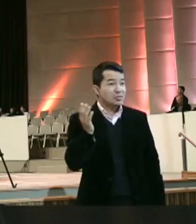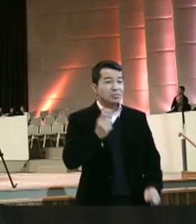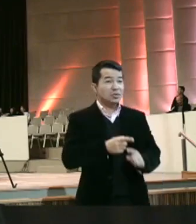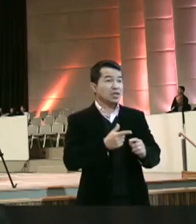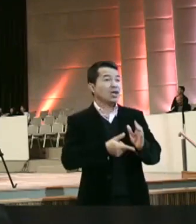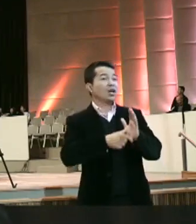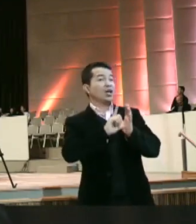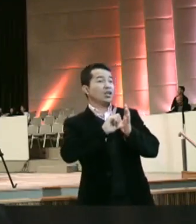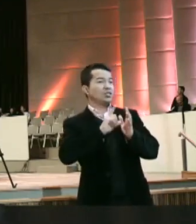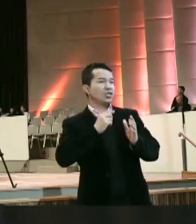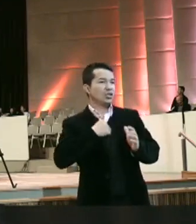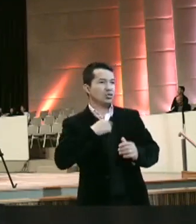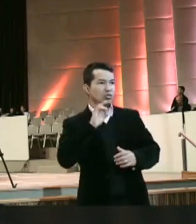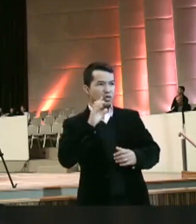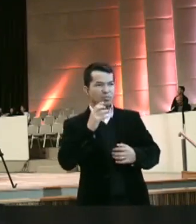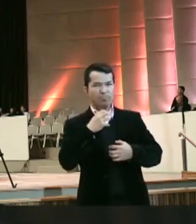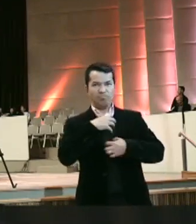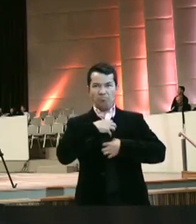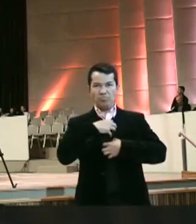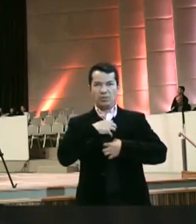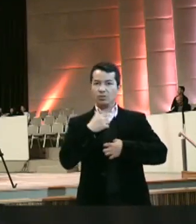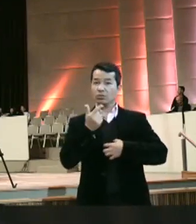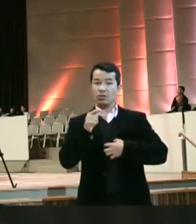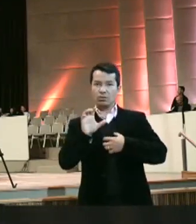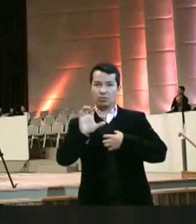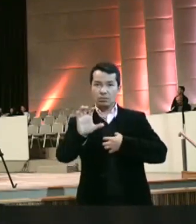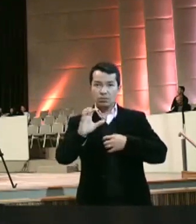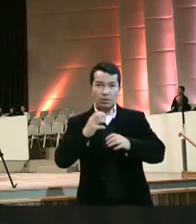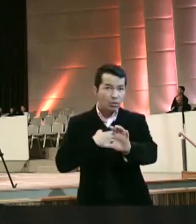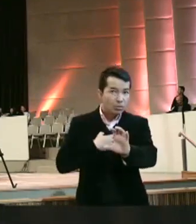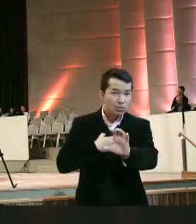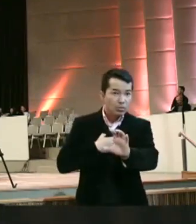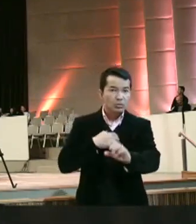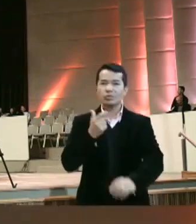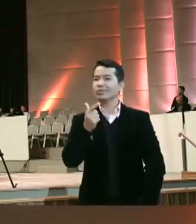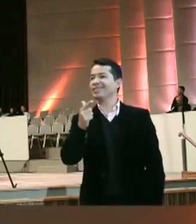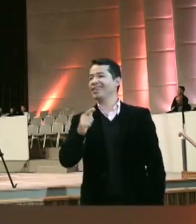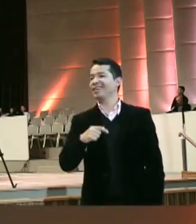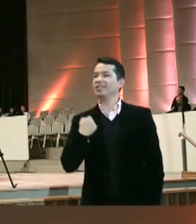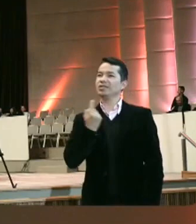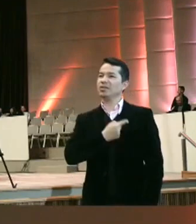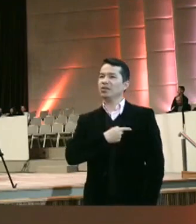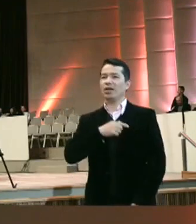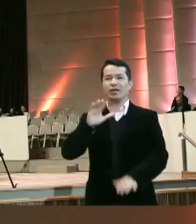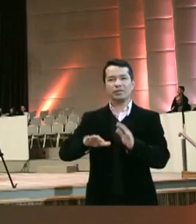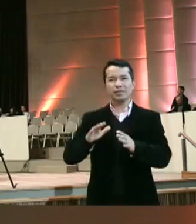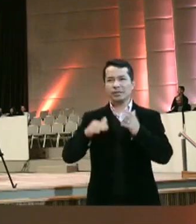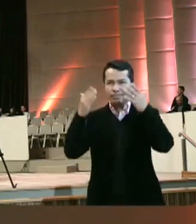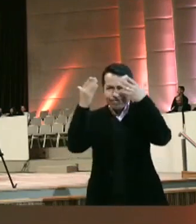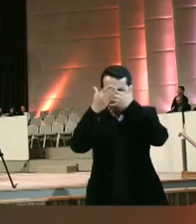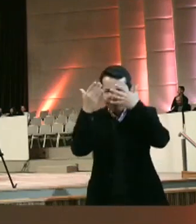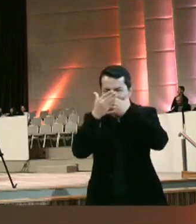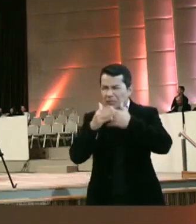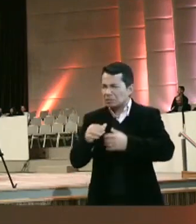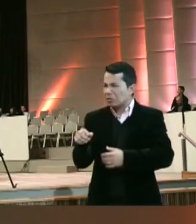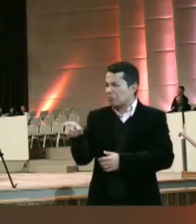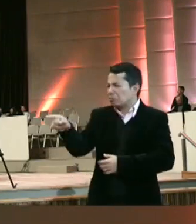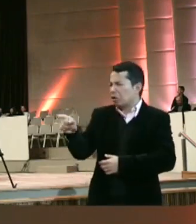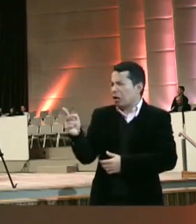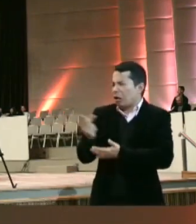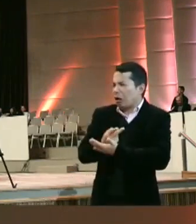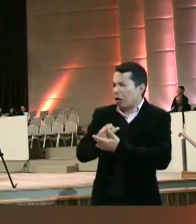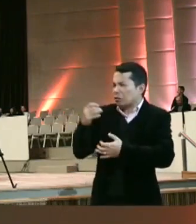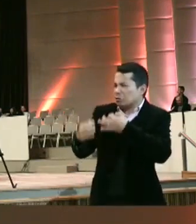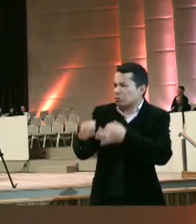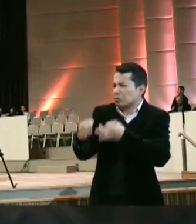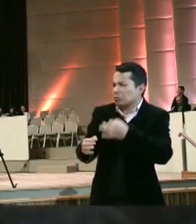Deus, nos impede de enxergar aquilo que é a expressão do coração do outro. E a gente julga os